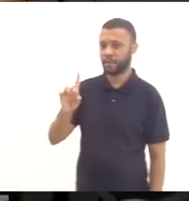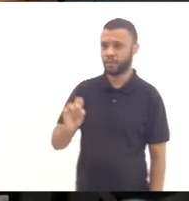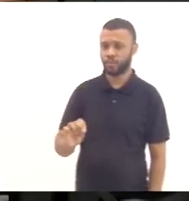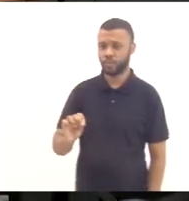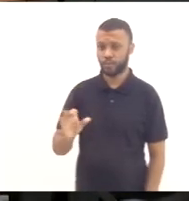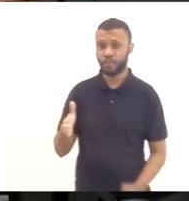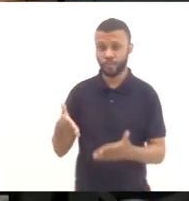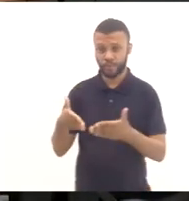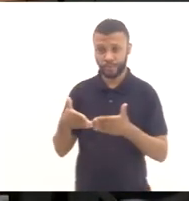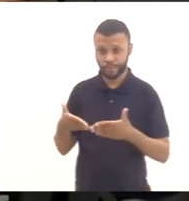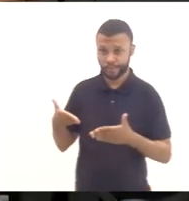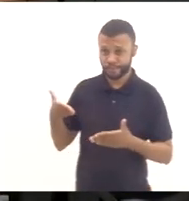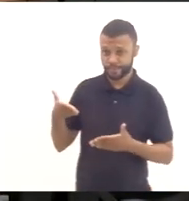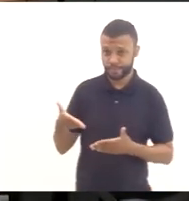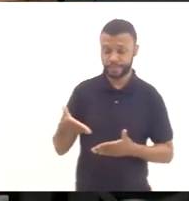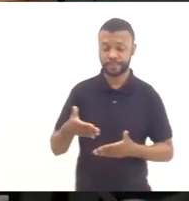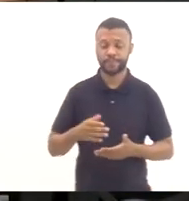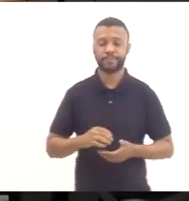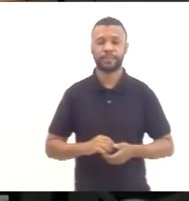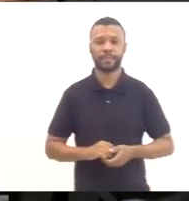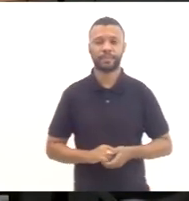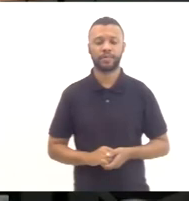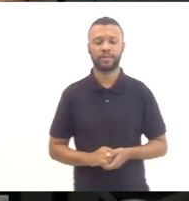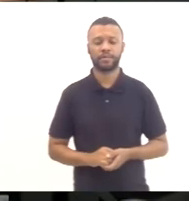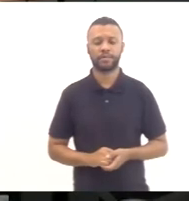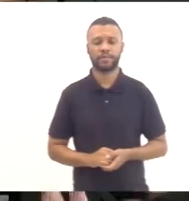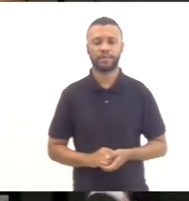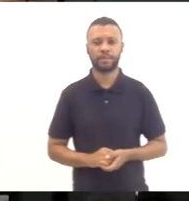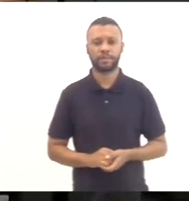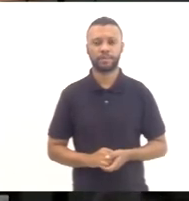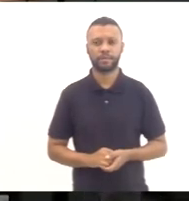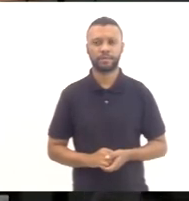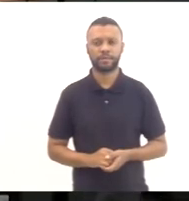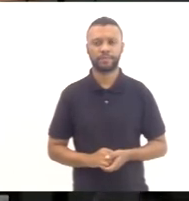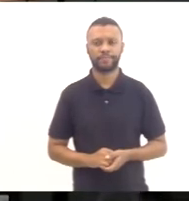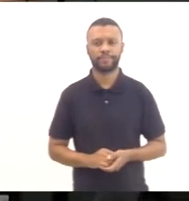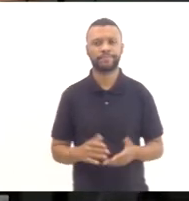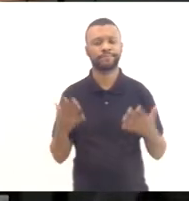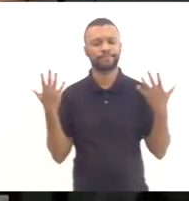e por favor a senhora Tamara Azevedo por favor